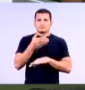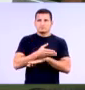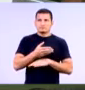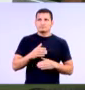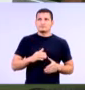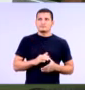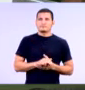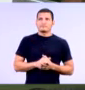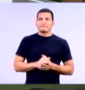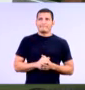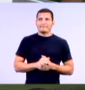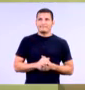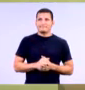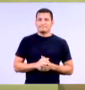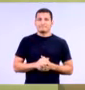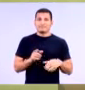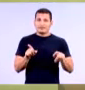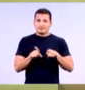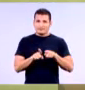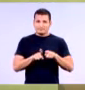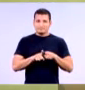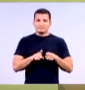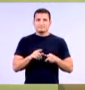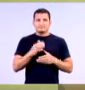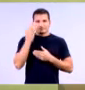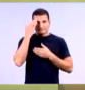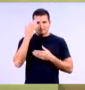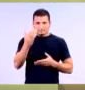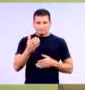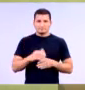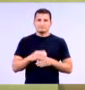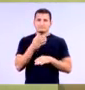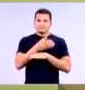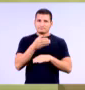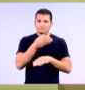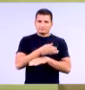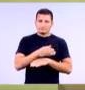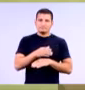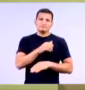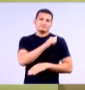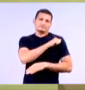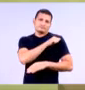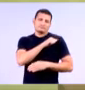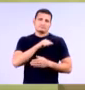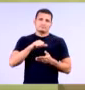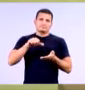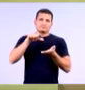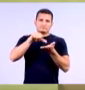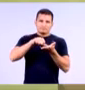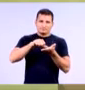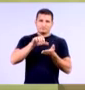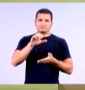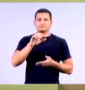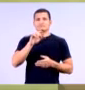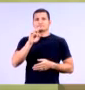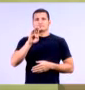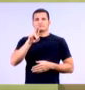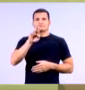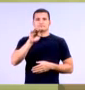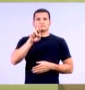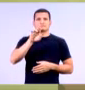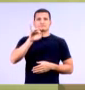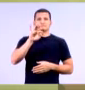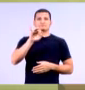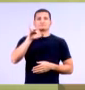Isso, também vou agradeço a participação dos alunos dos polos Buriti, Jaru, São Miguel